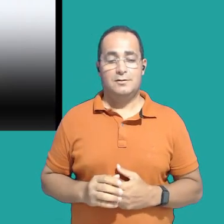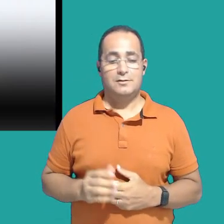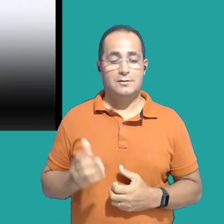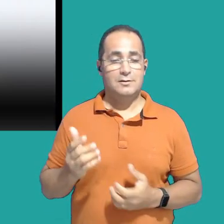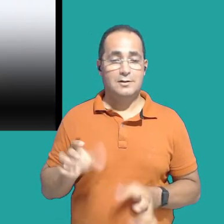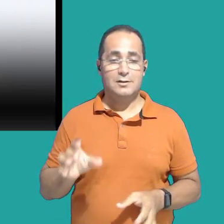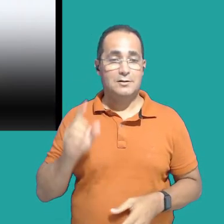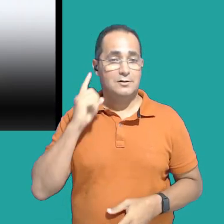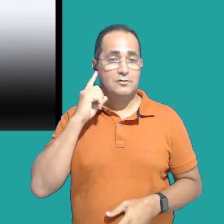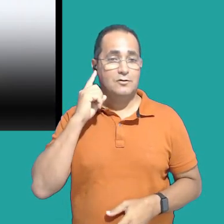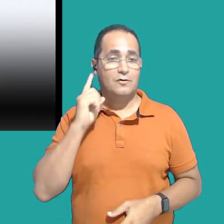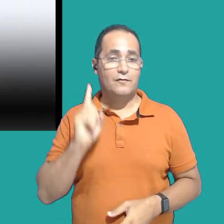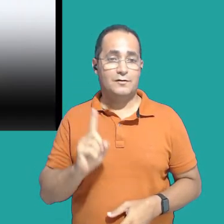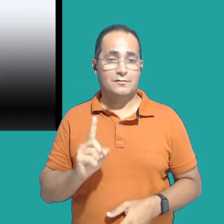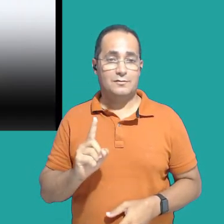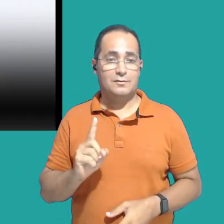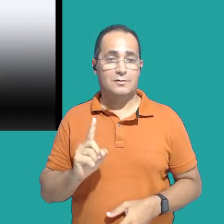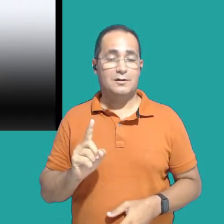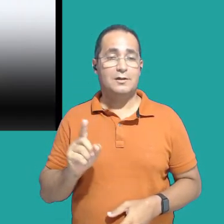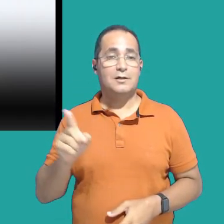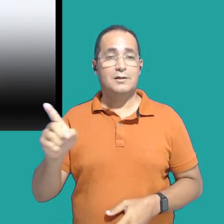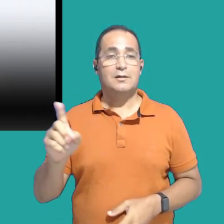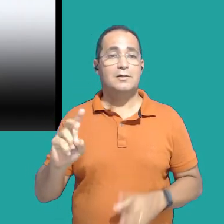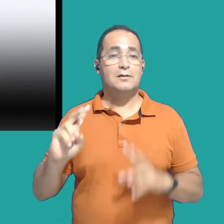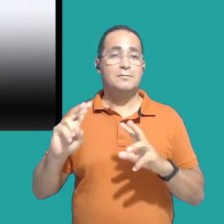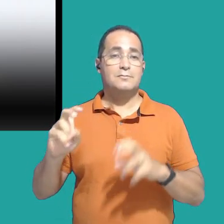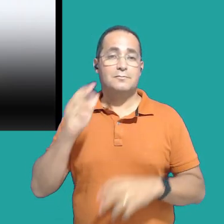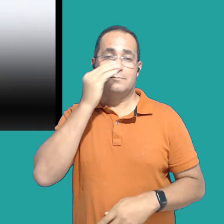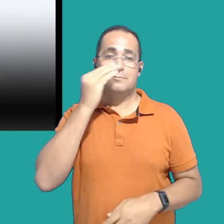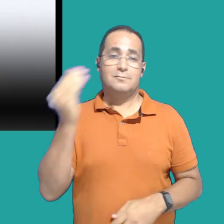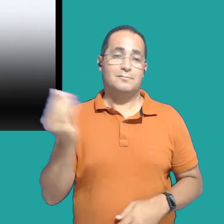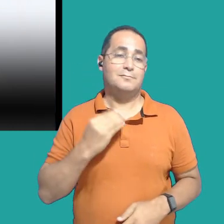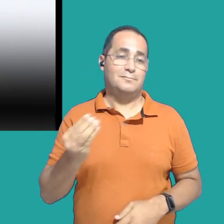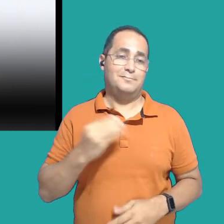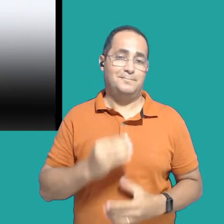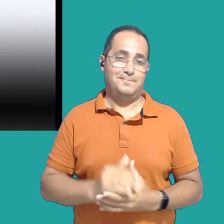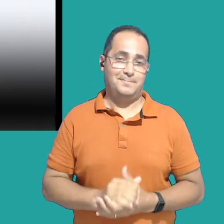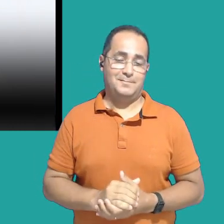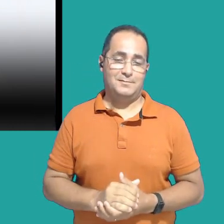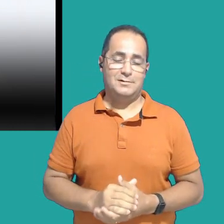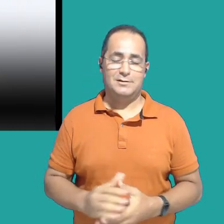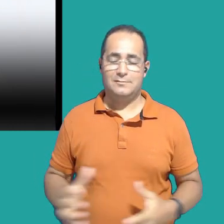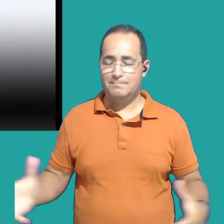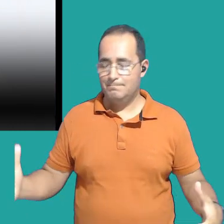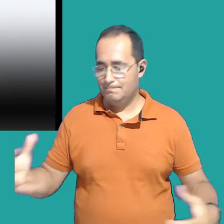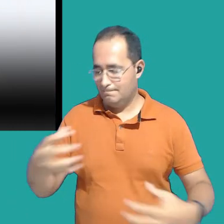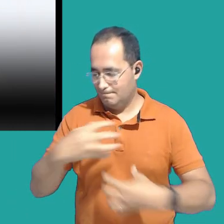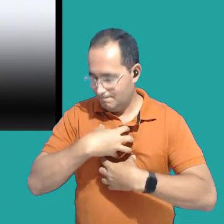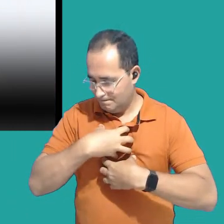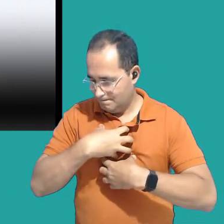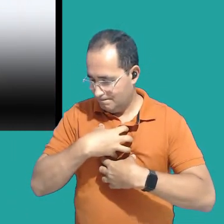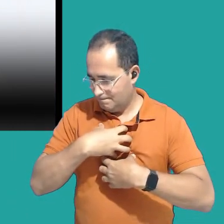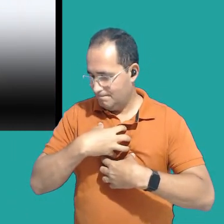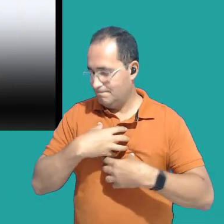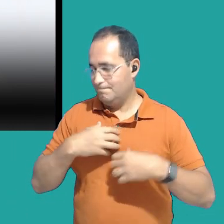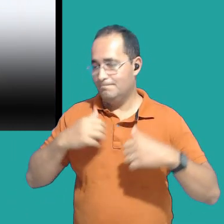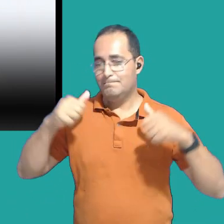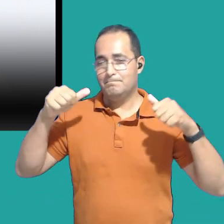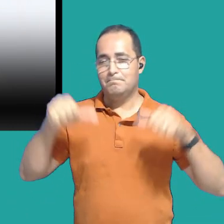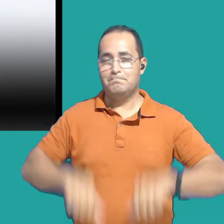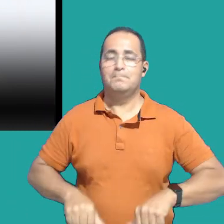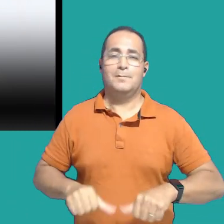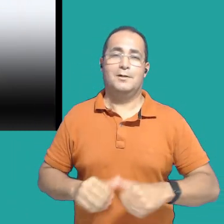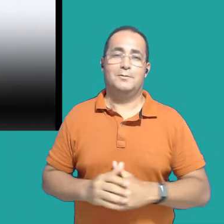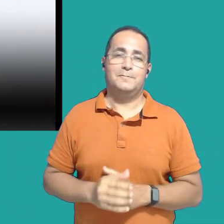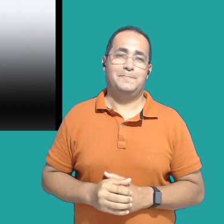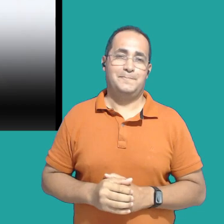que ele não é que ele não tinha ouvido, ele simplesmente tinha ignorado. E aí isso me deixou muito mal.